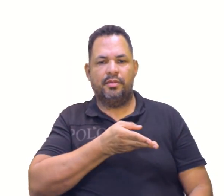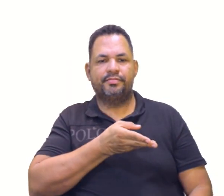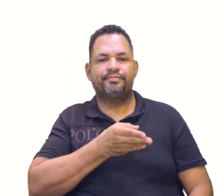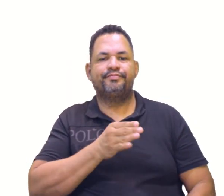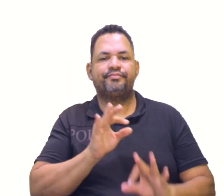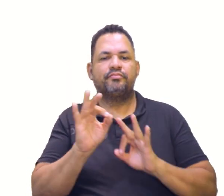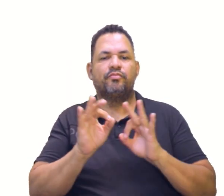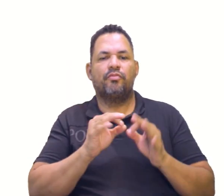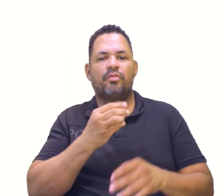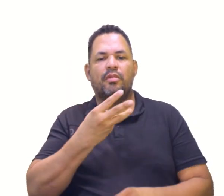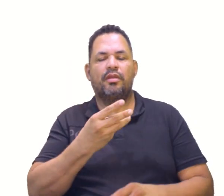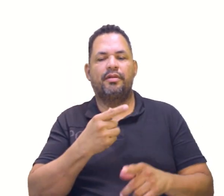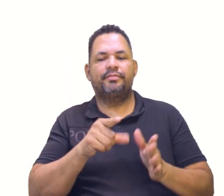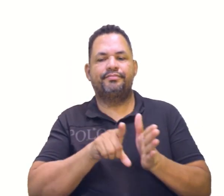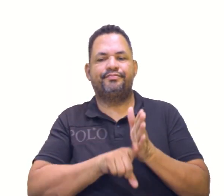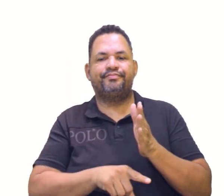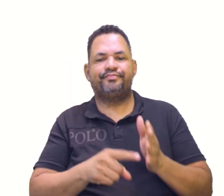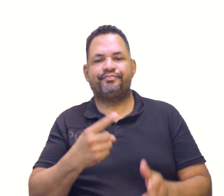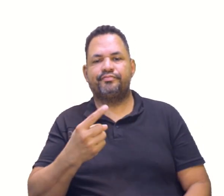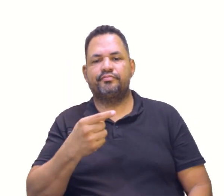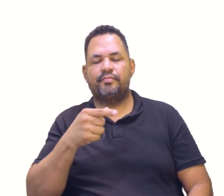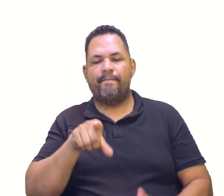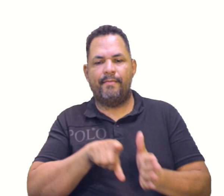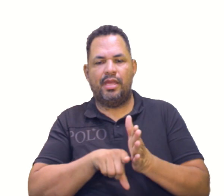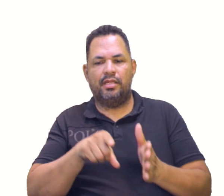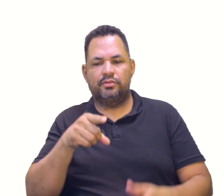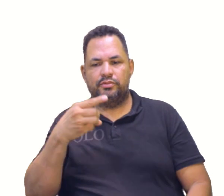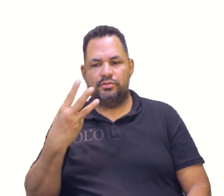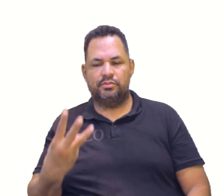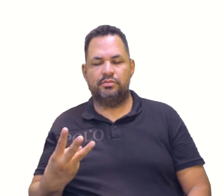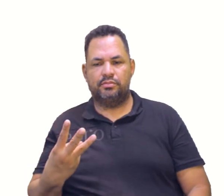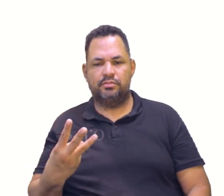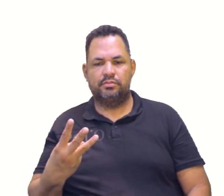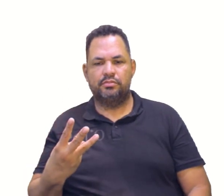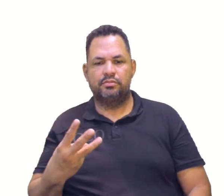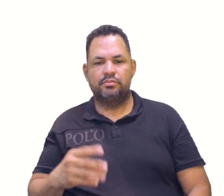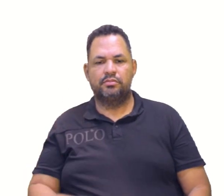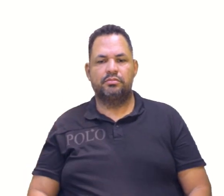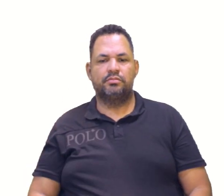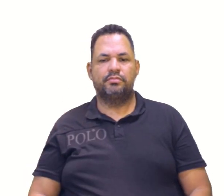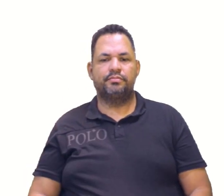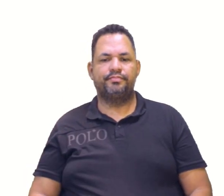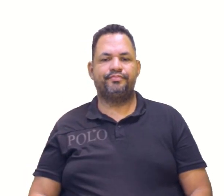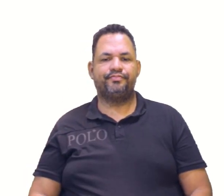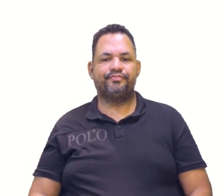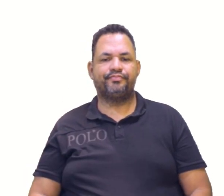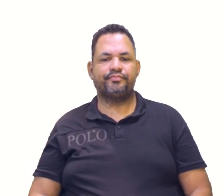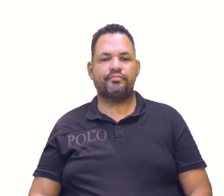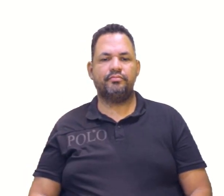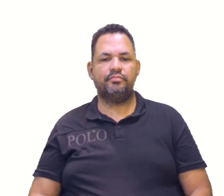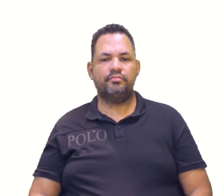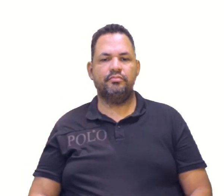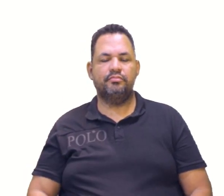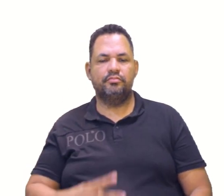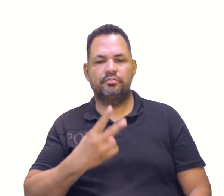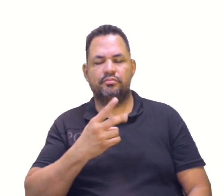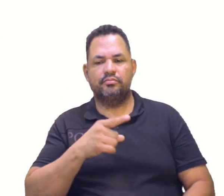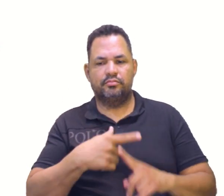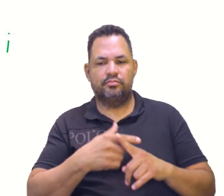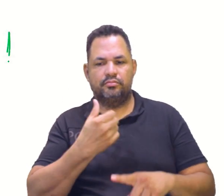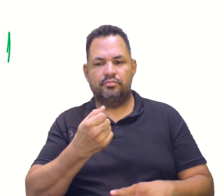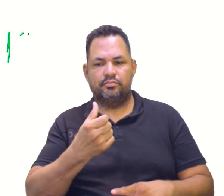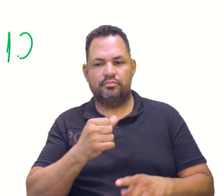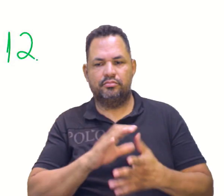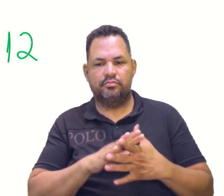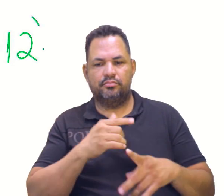E aqui, 3 vezes menos 1, menos 3. E menos 3 vezes 1, menos 3 novamente. 2 vezes 6, 12.